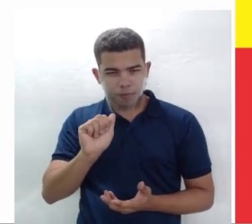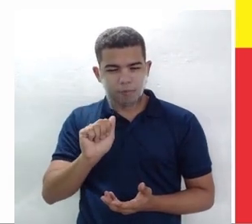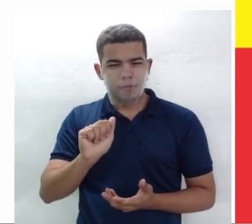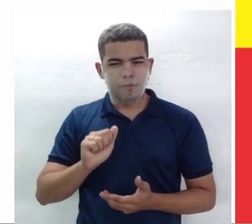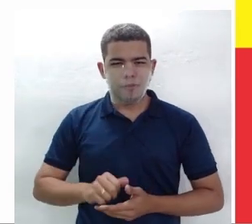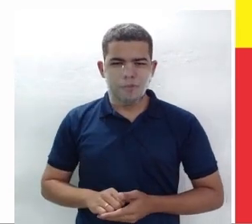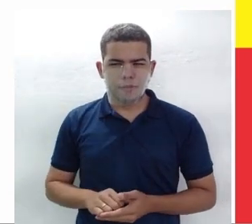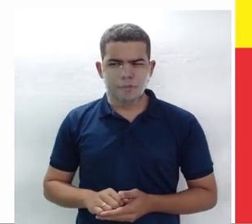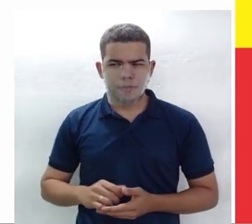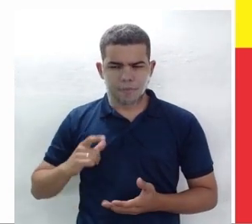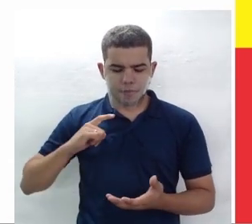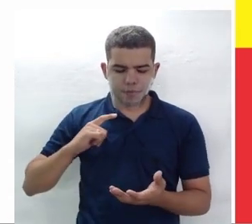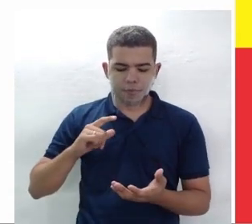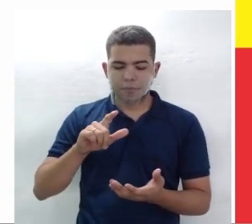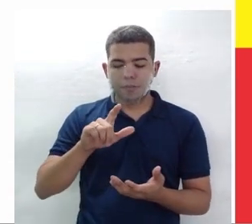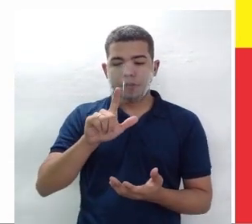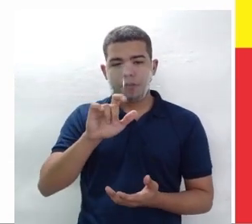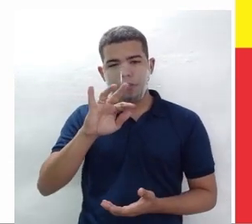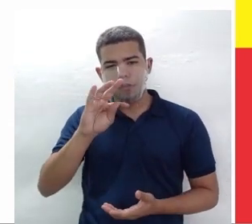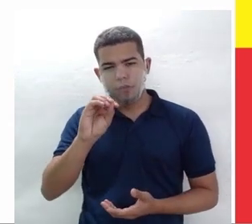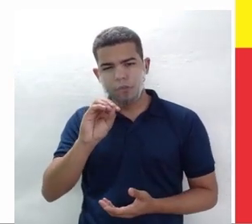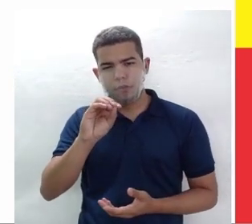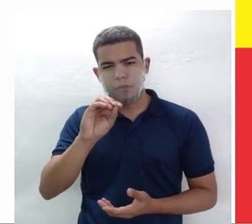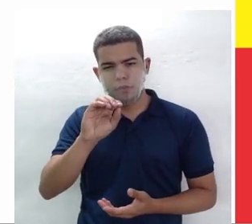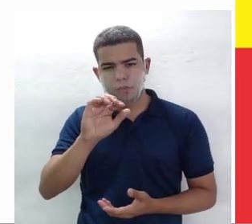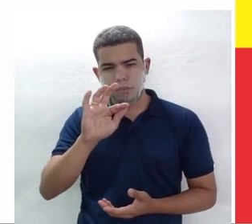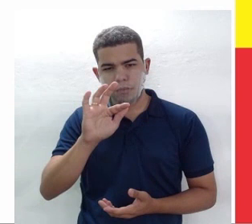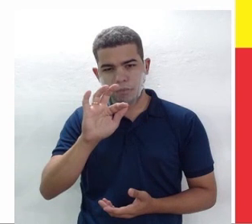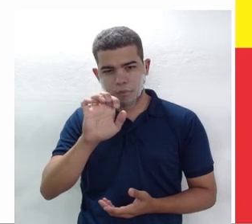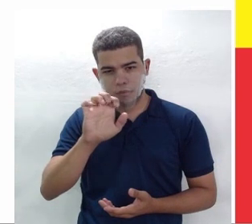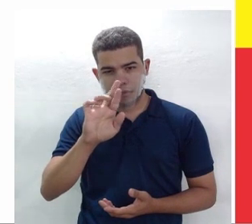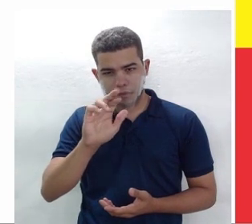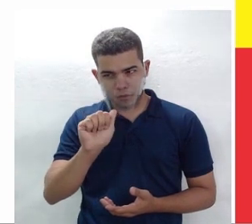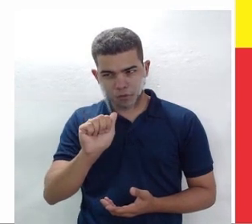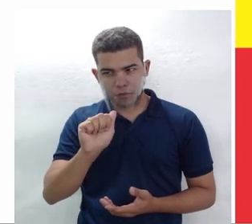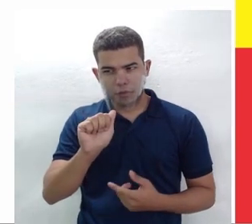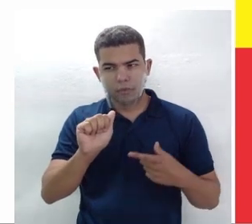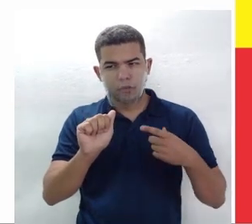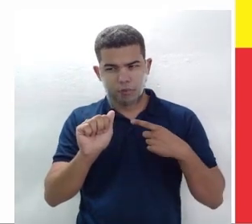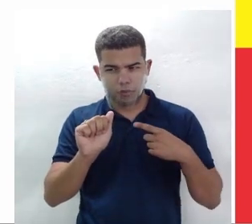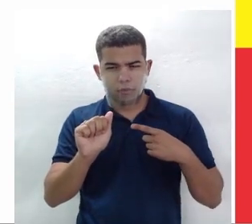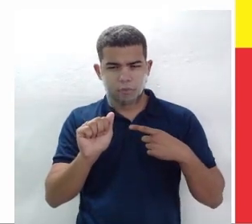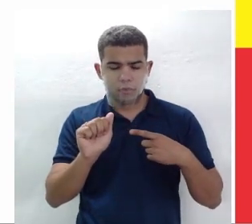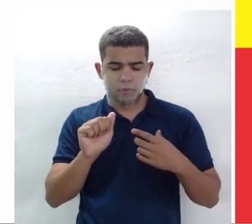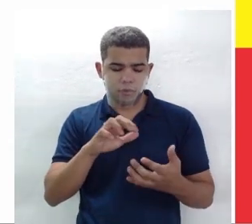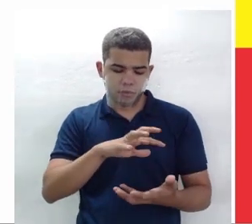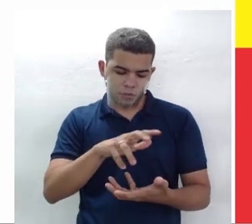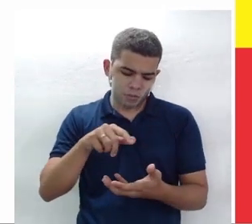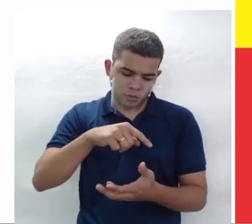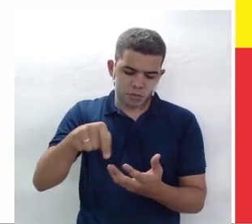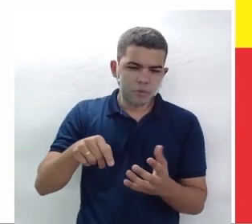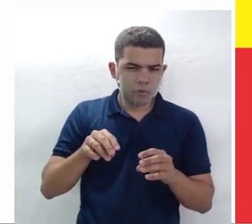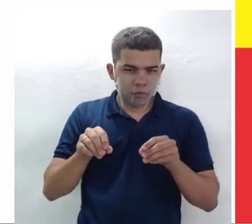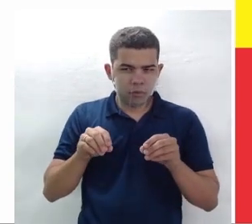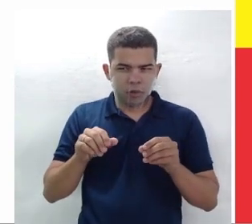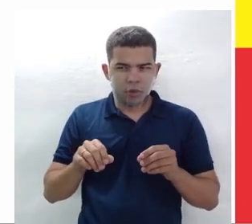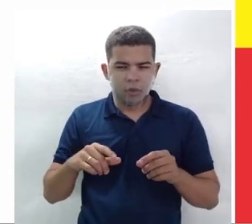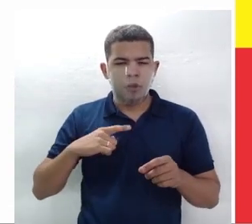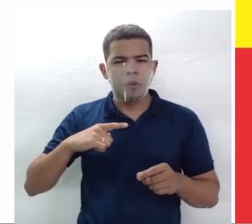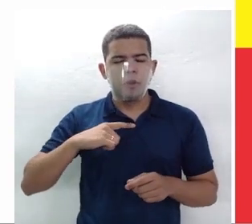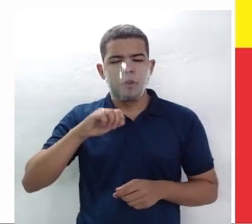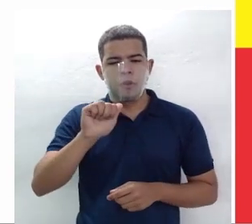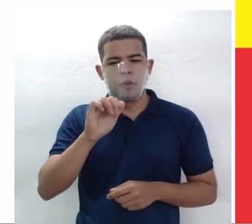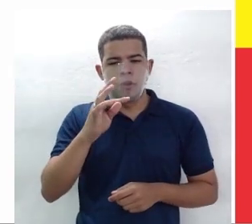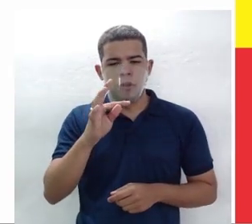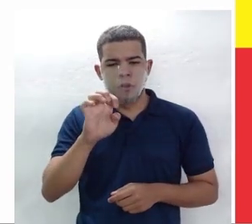em litosfera, no caso é a parte que contém a Terra, a